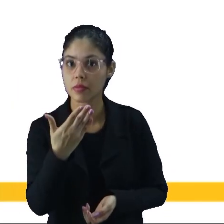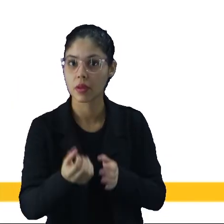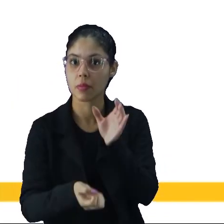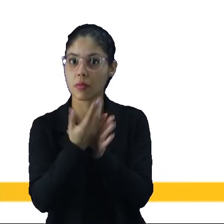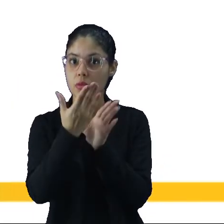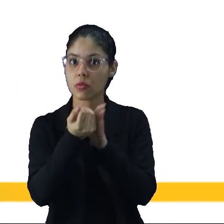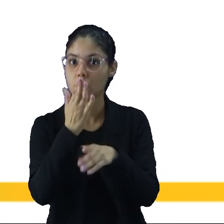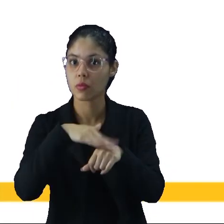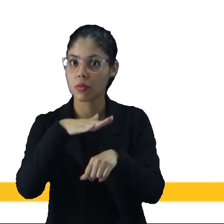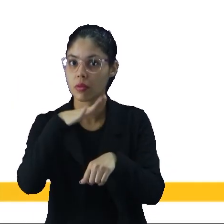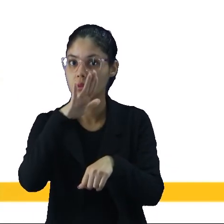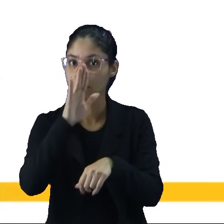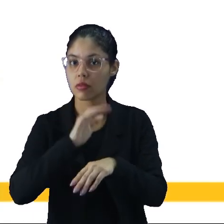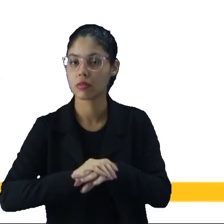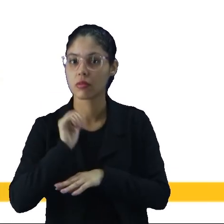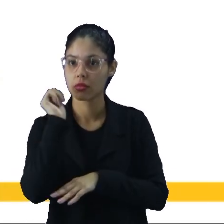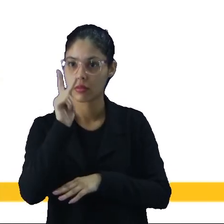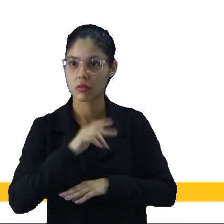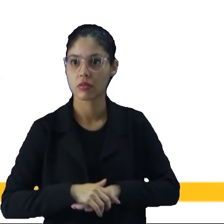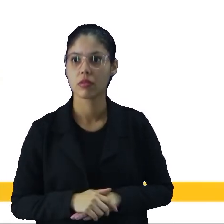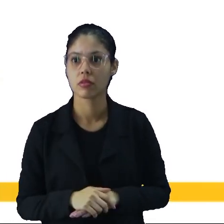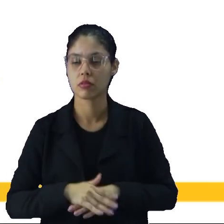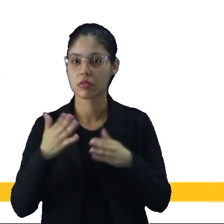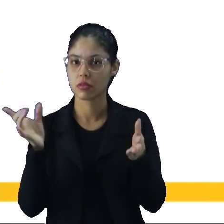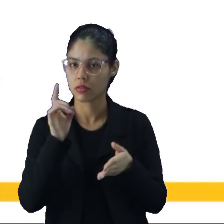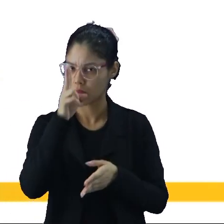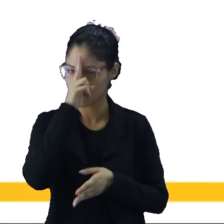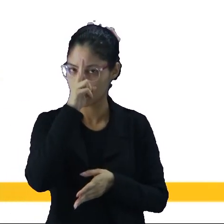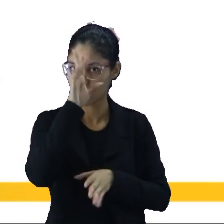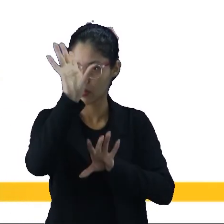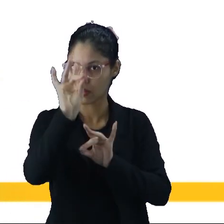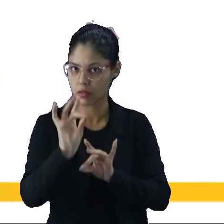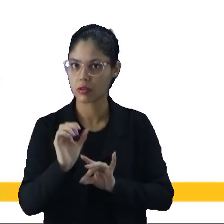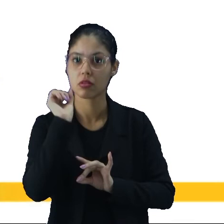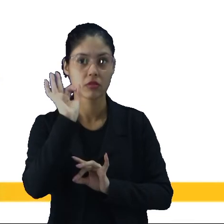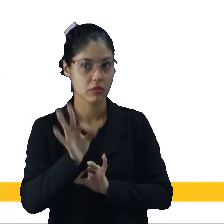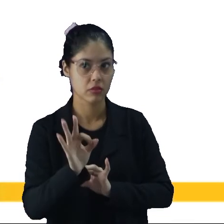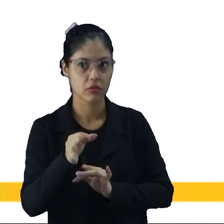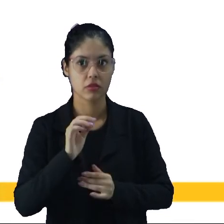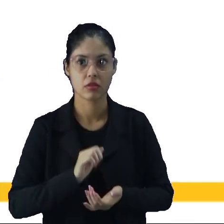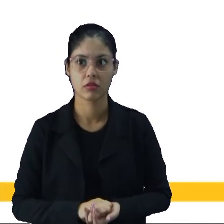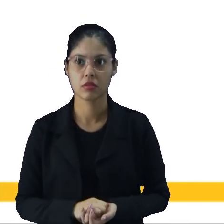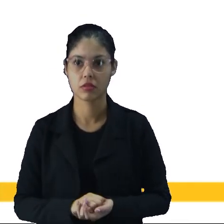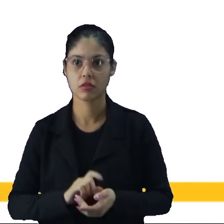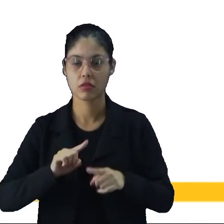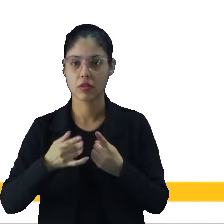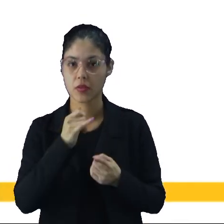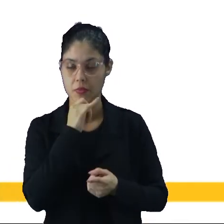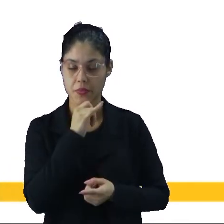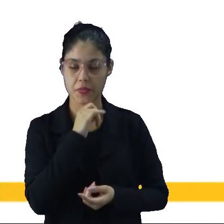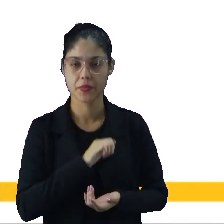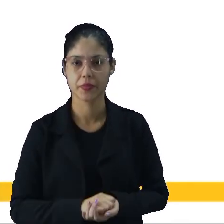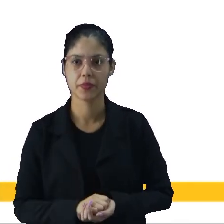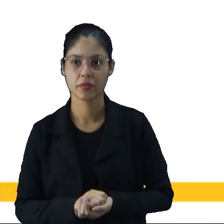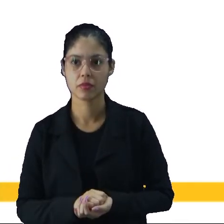produção máxima, tá? Então, é só você lembrar desse detalhe, certinho? Bora ver mais um exemplo?